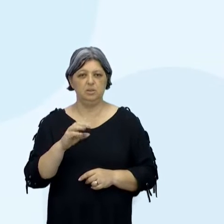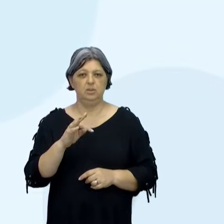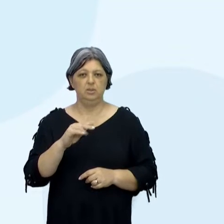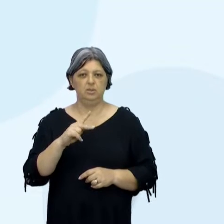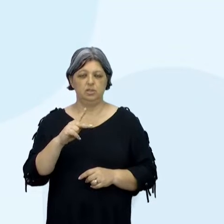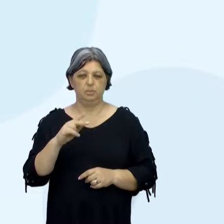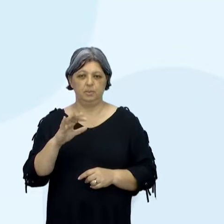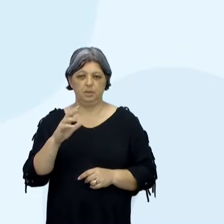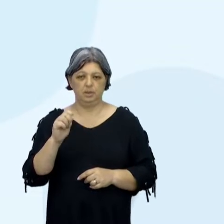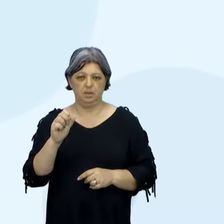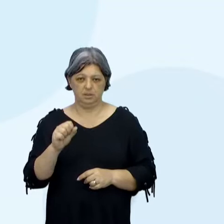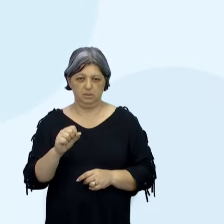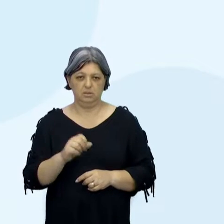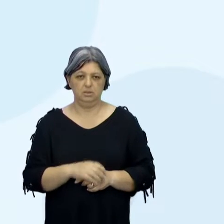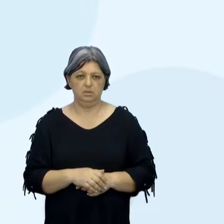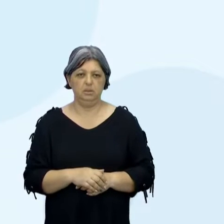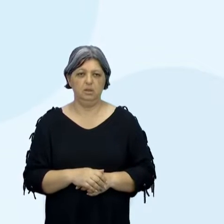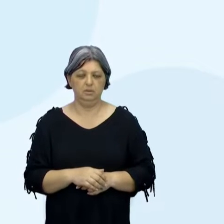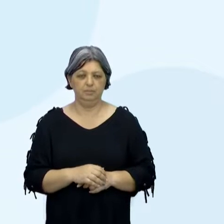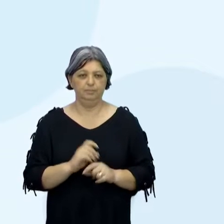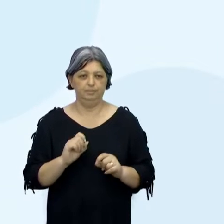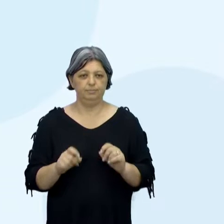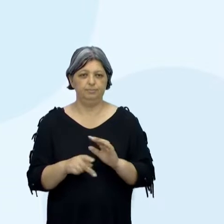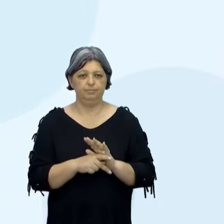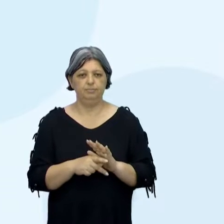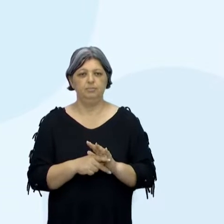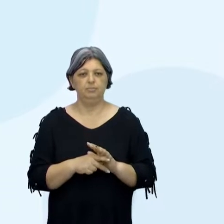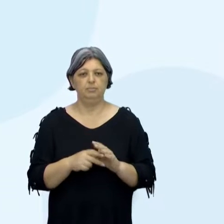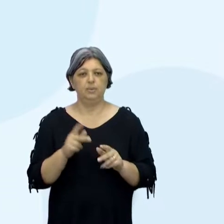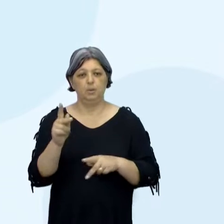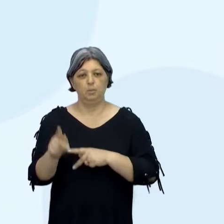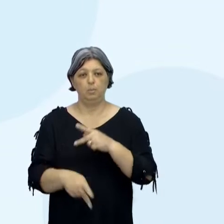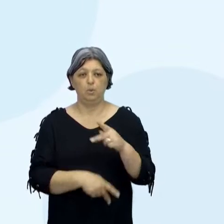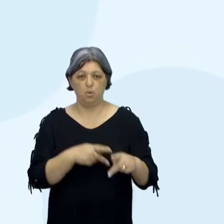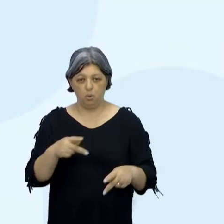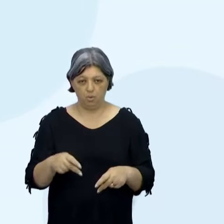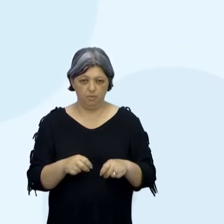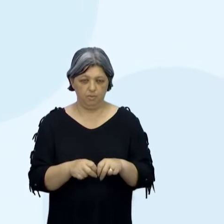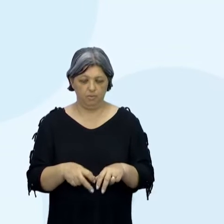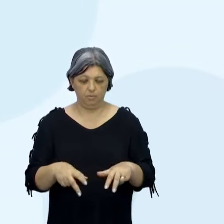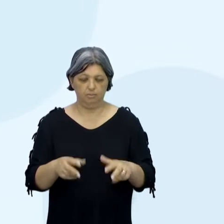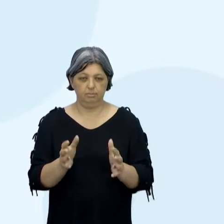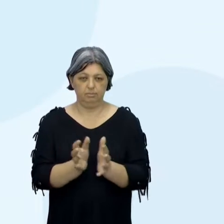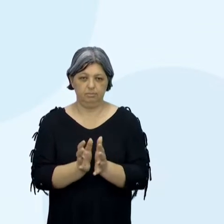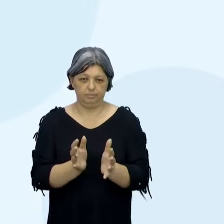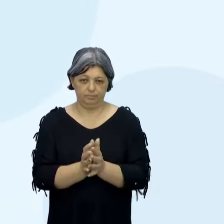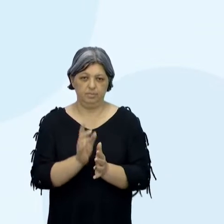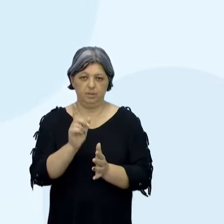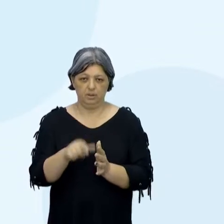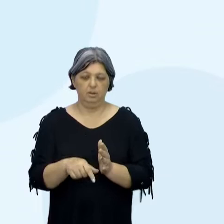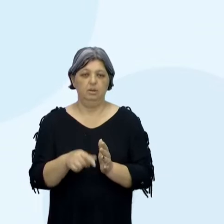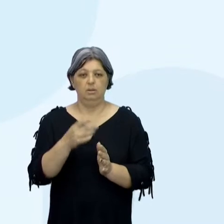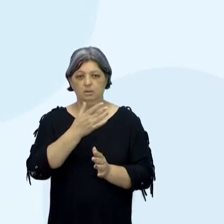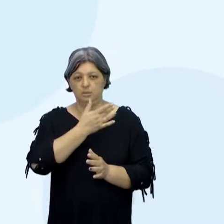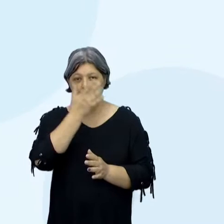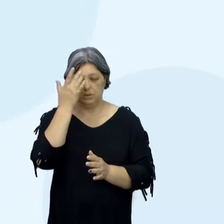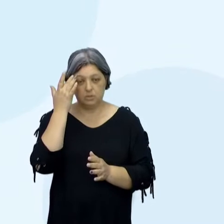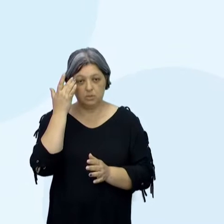pode se chamar também de grupo étnico ou povo, e é uma categoria de pessoas que se